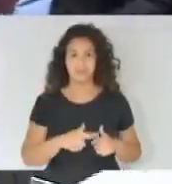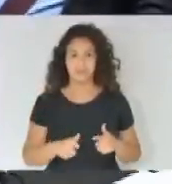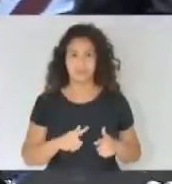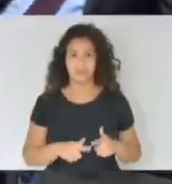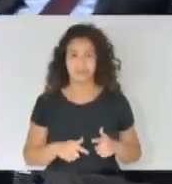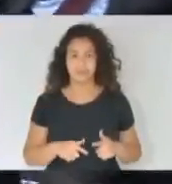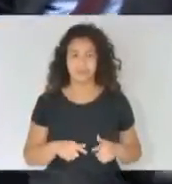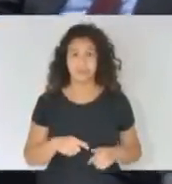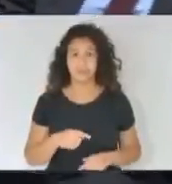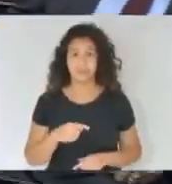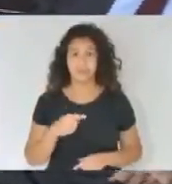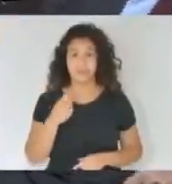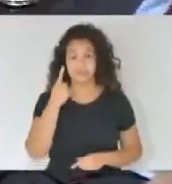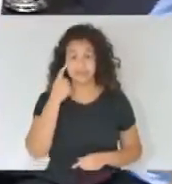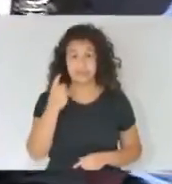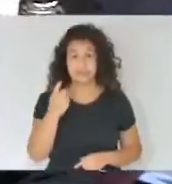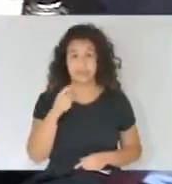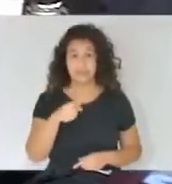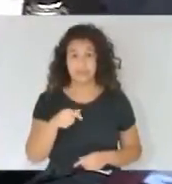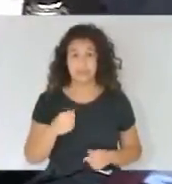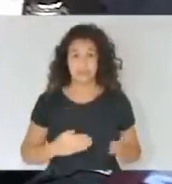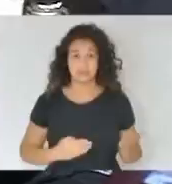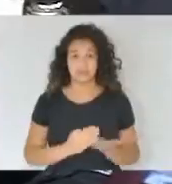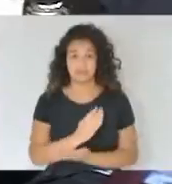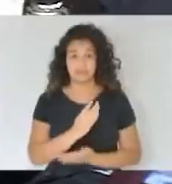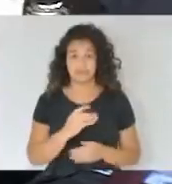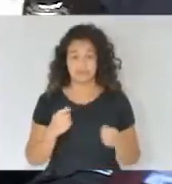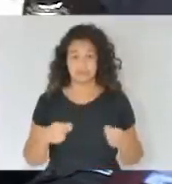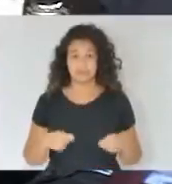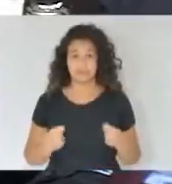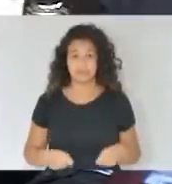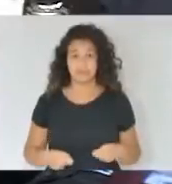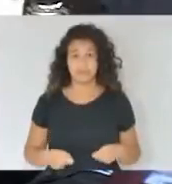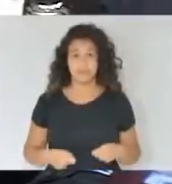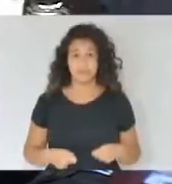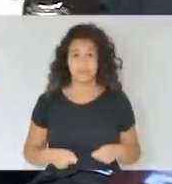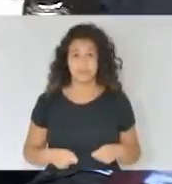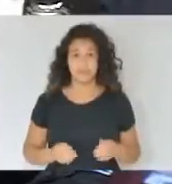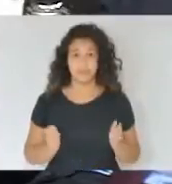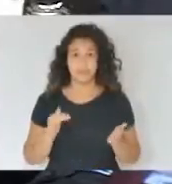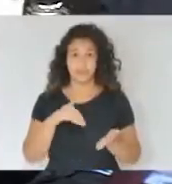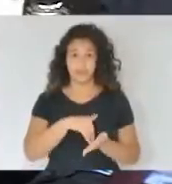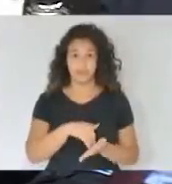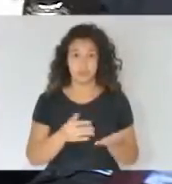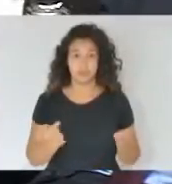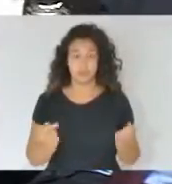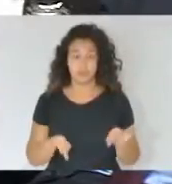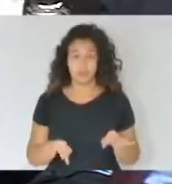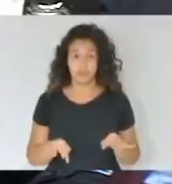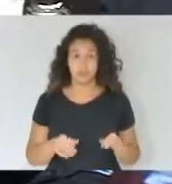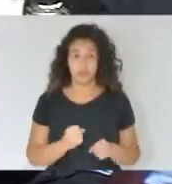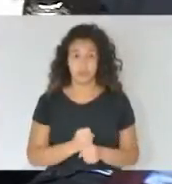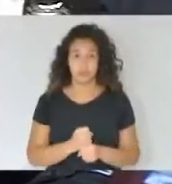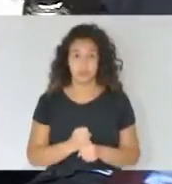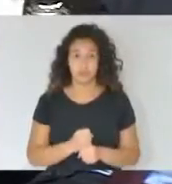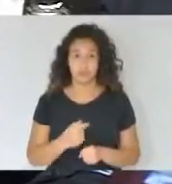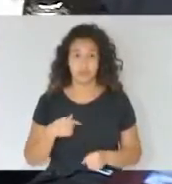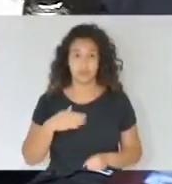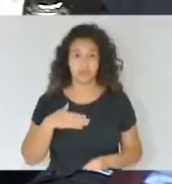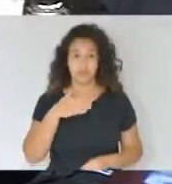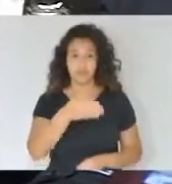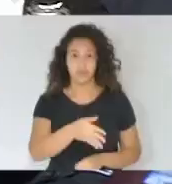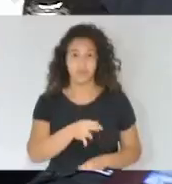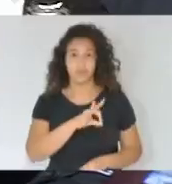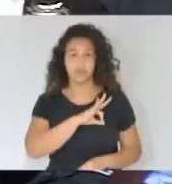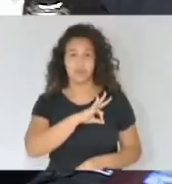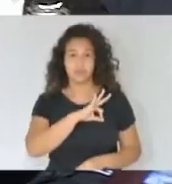essa situação seja levada ao governador Carlos Moisés. No final do ano, deputado Zé Milton, nós fizemos uma operação policial